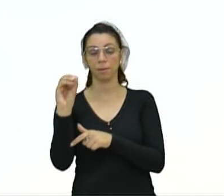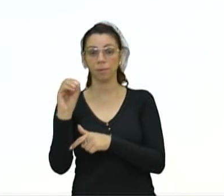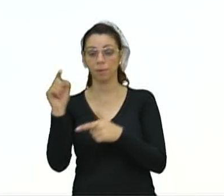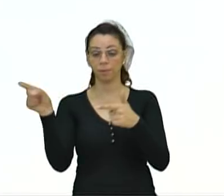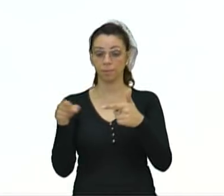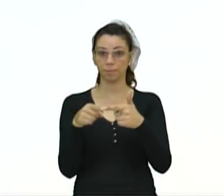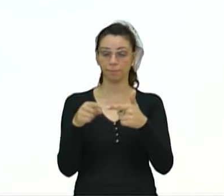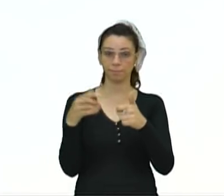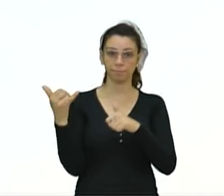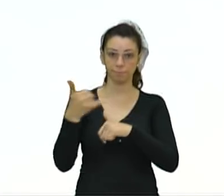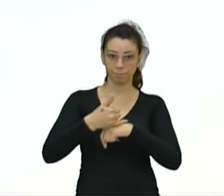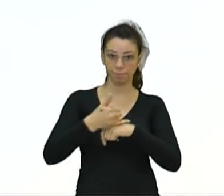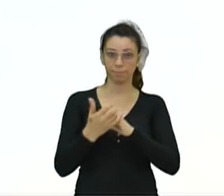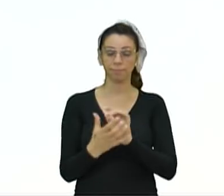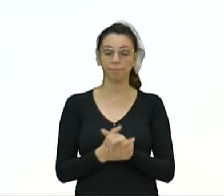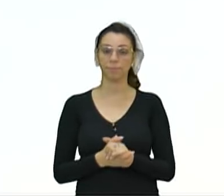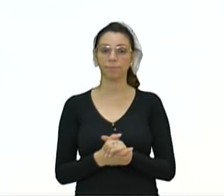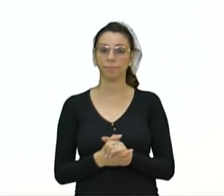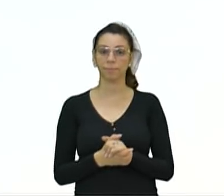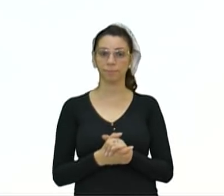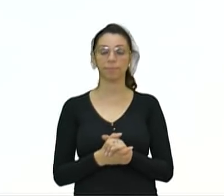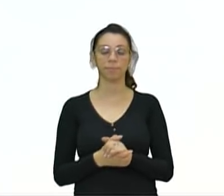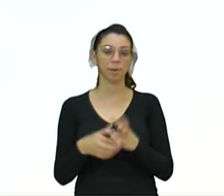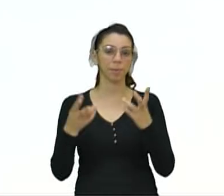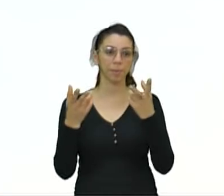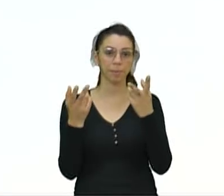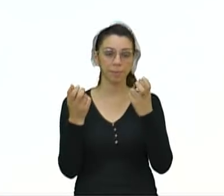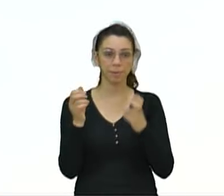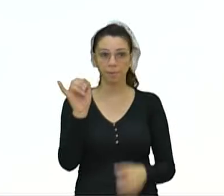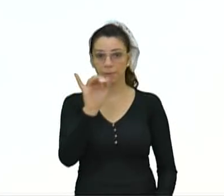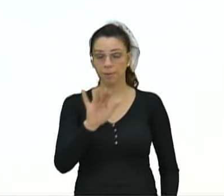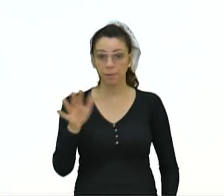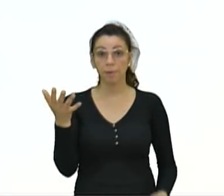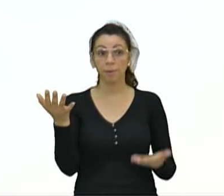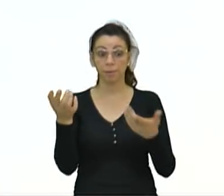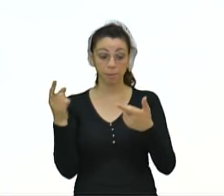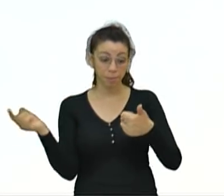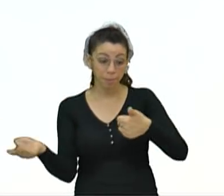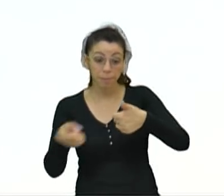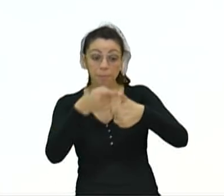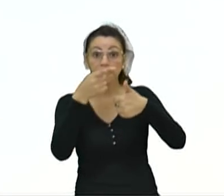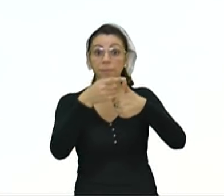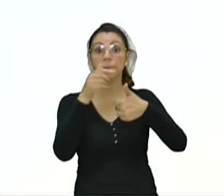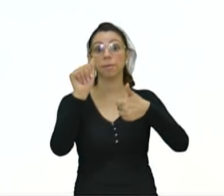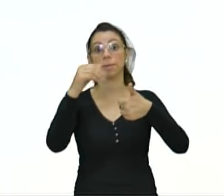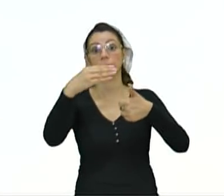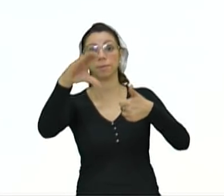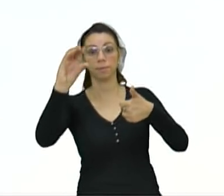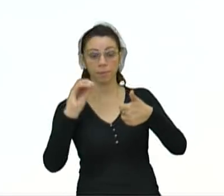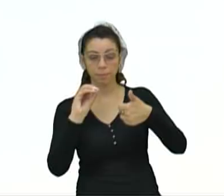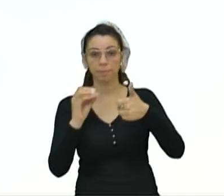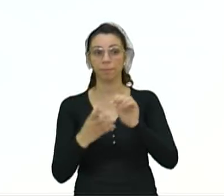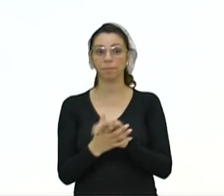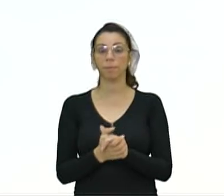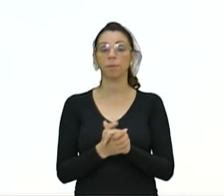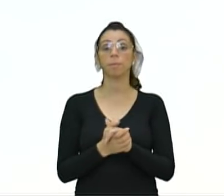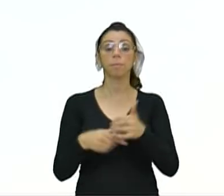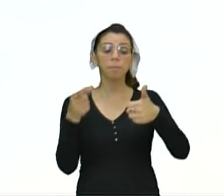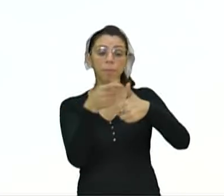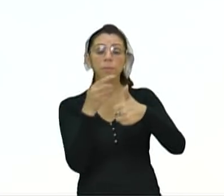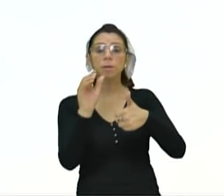ferro. Então, observem aqui no desenho com a professora. Eu quero o quê? Que o primeiro seja de aço. Então, para o primeiro ser de